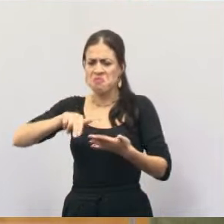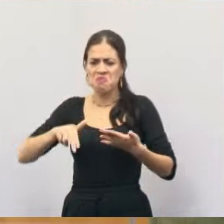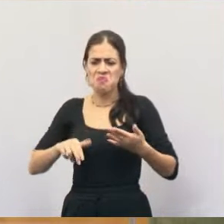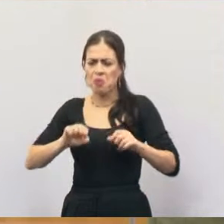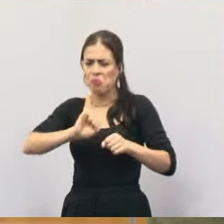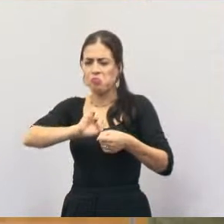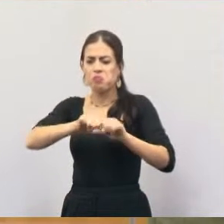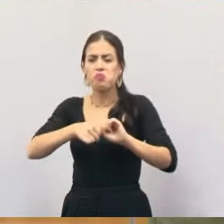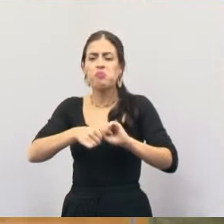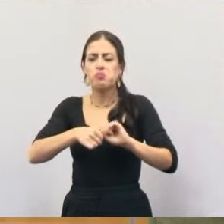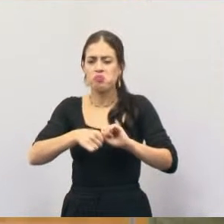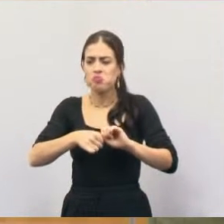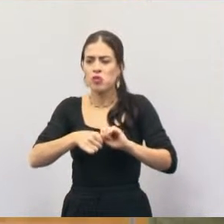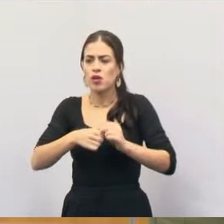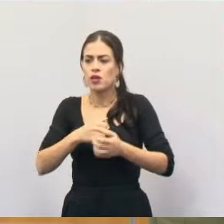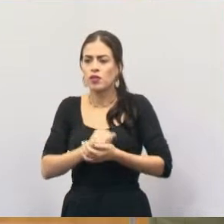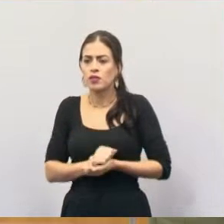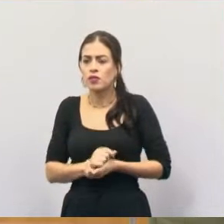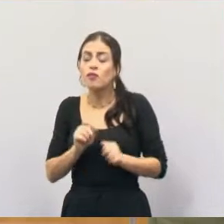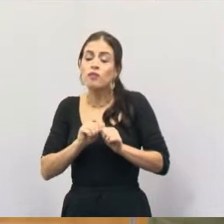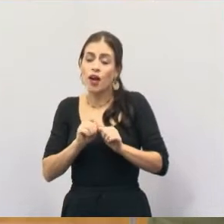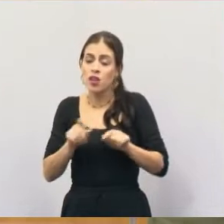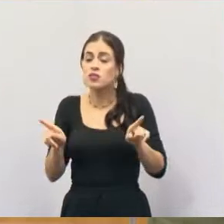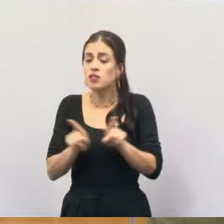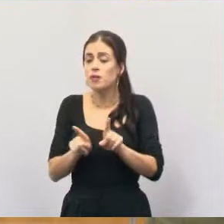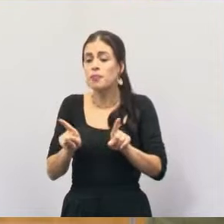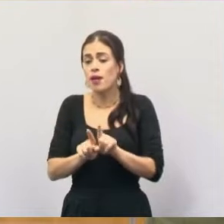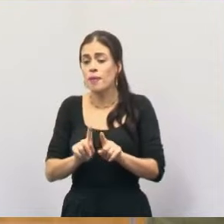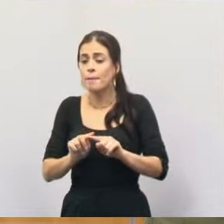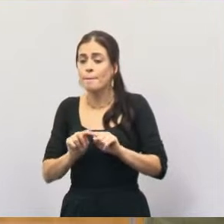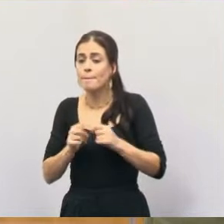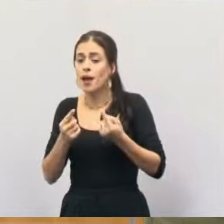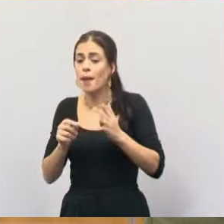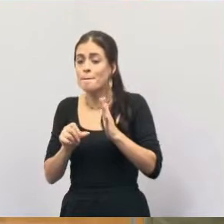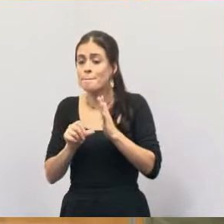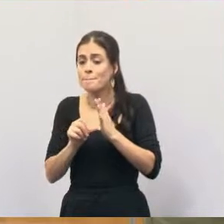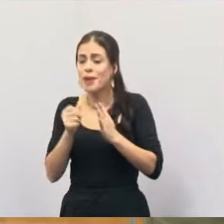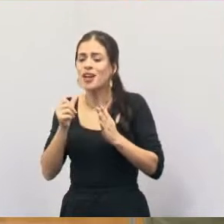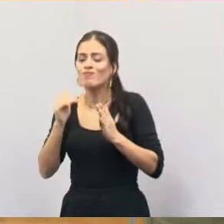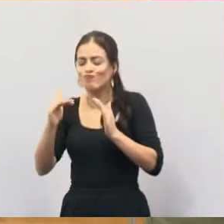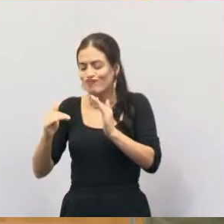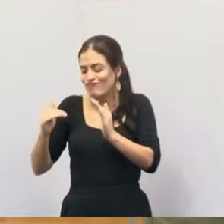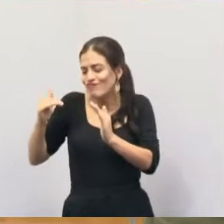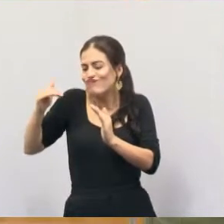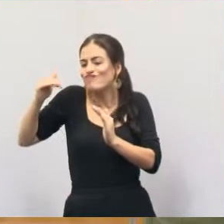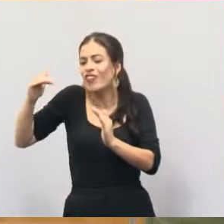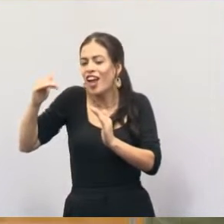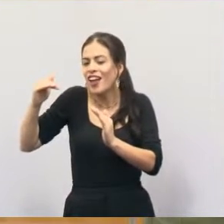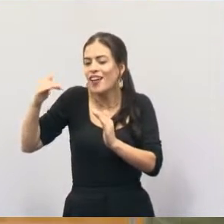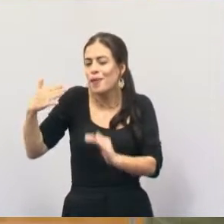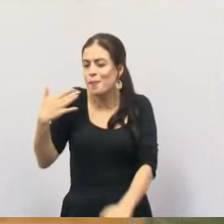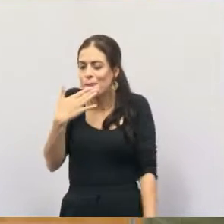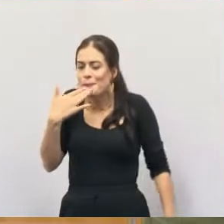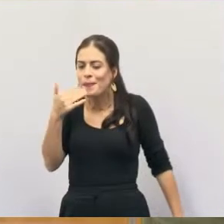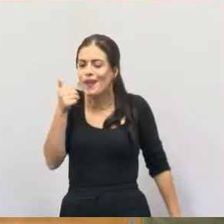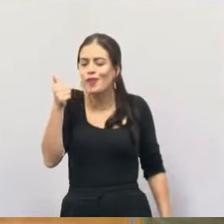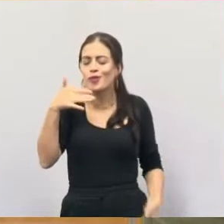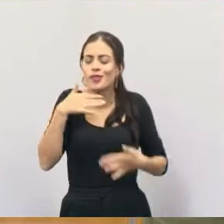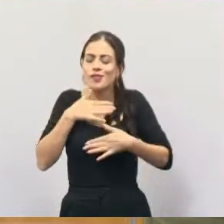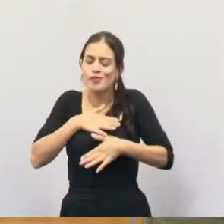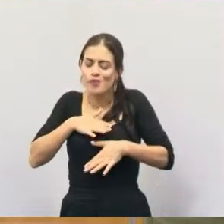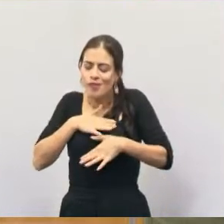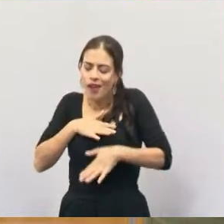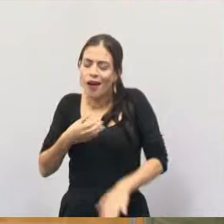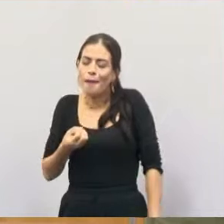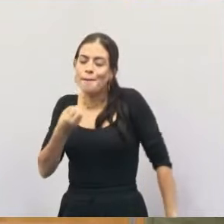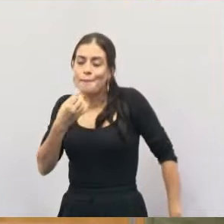exerço elas também, mas a minha plenitude é aqui. Ou quando eu vou executar